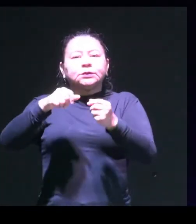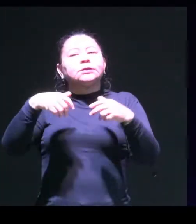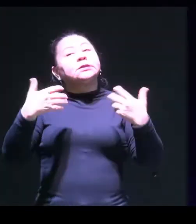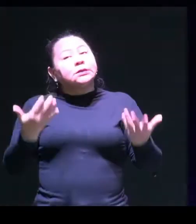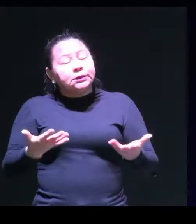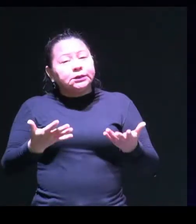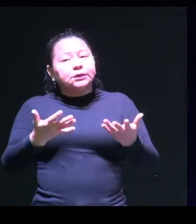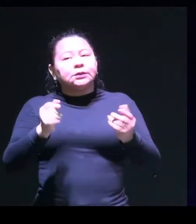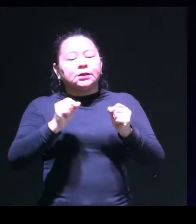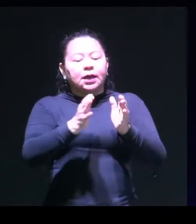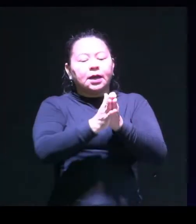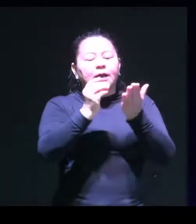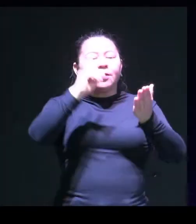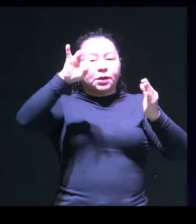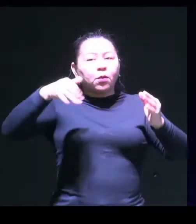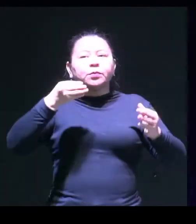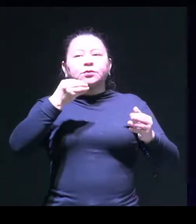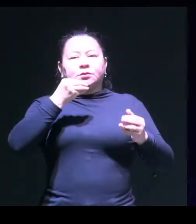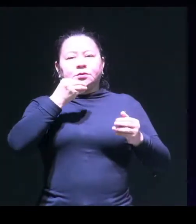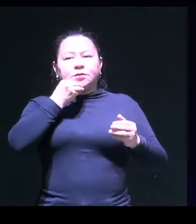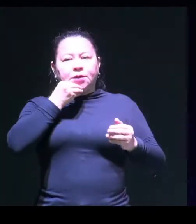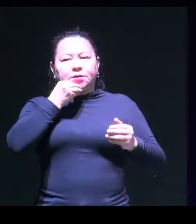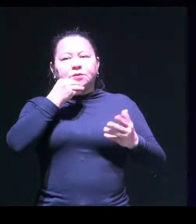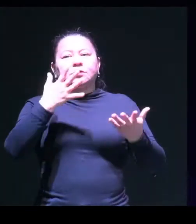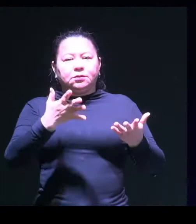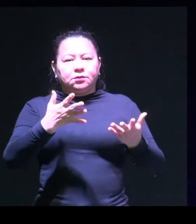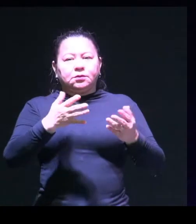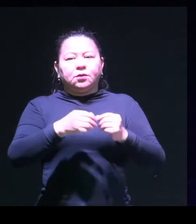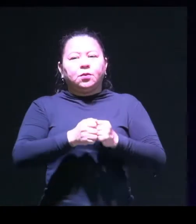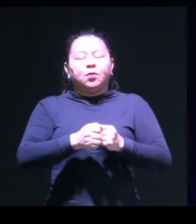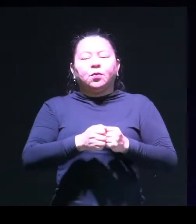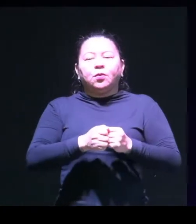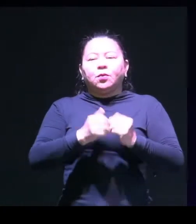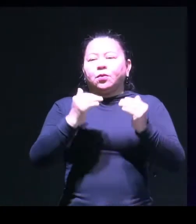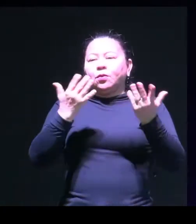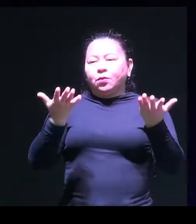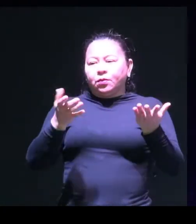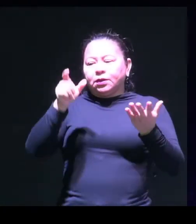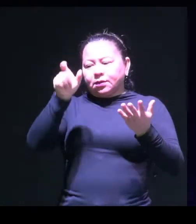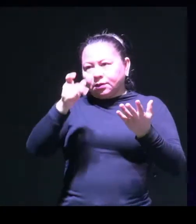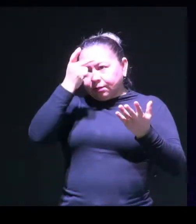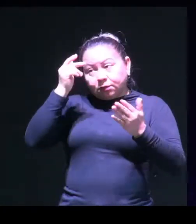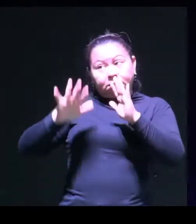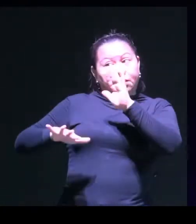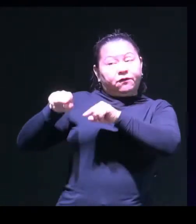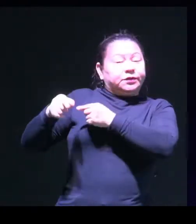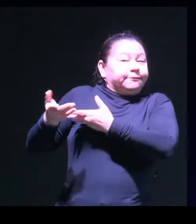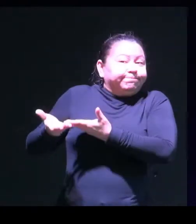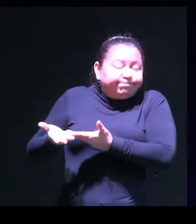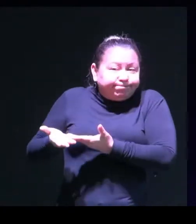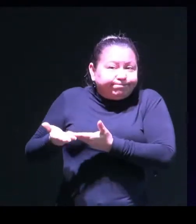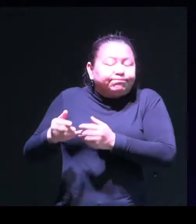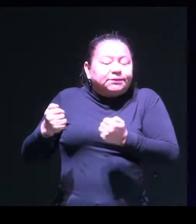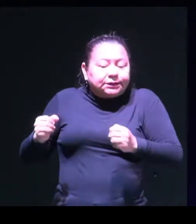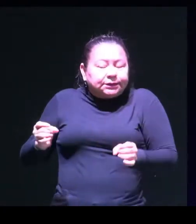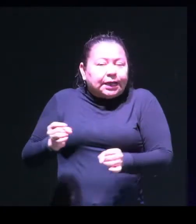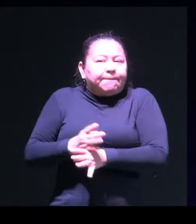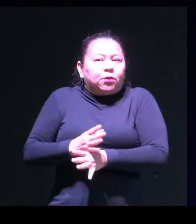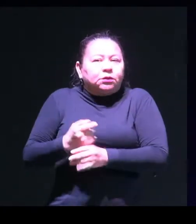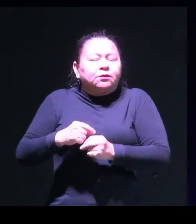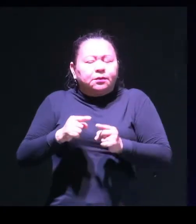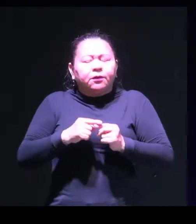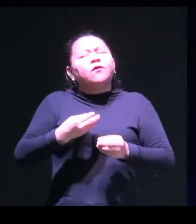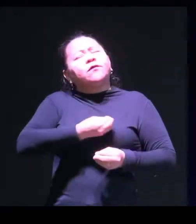a Bíblia diz que é a oportunidade do anticristo ser essa pessoa. Então nós temos que estar preparados. Nós estamos vivendo um